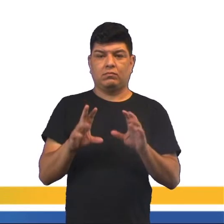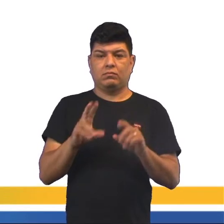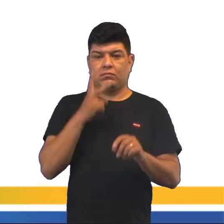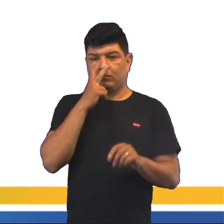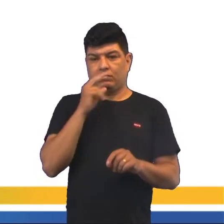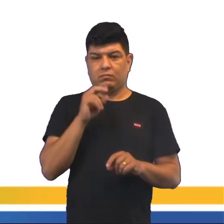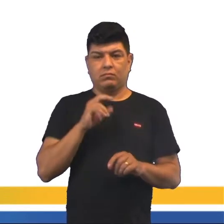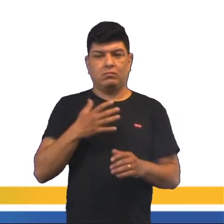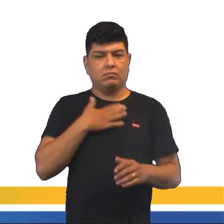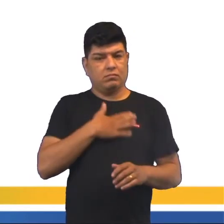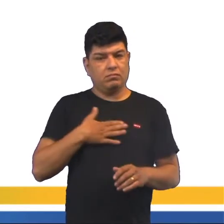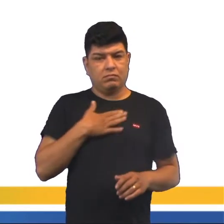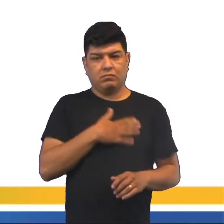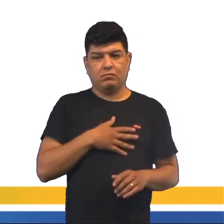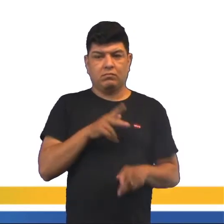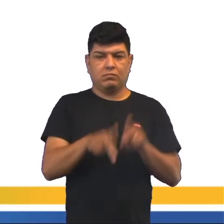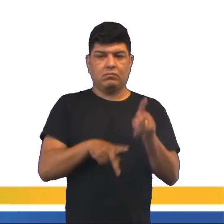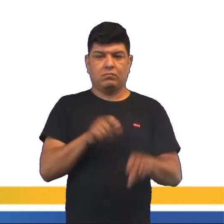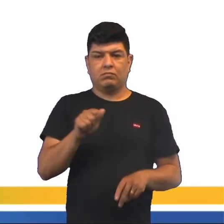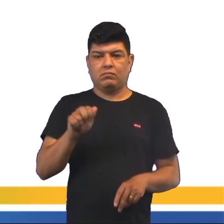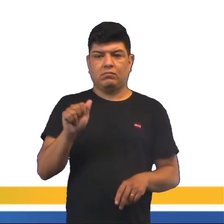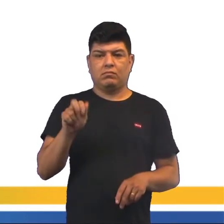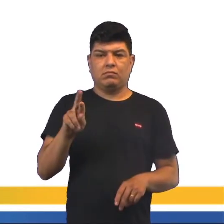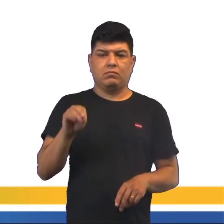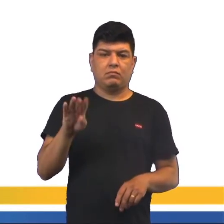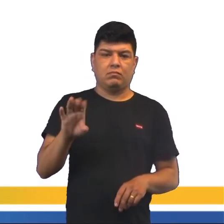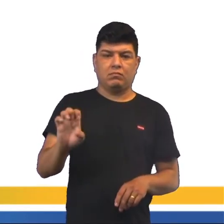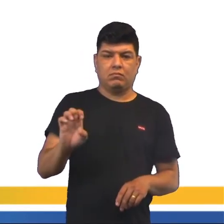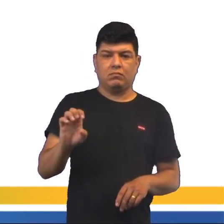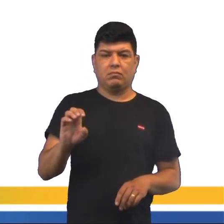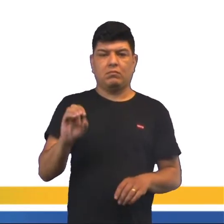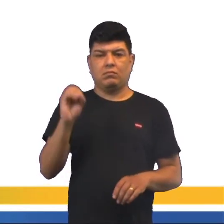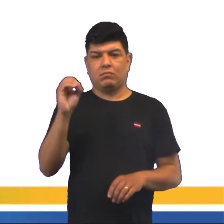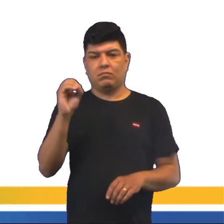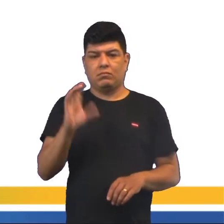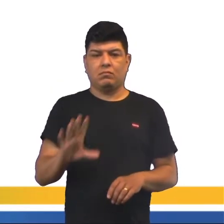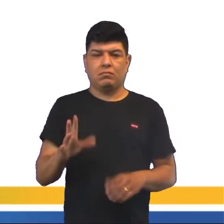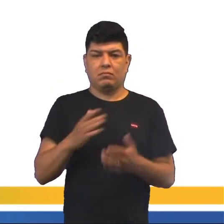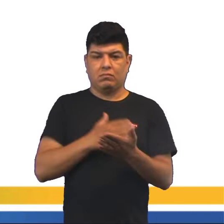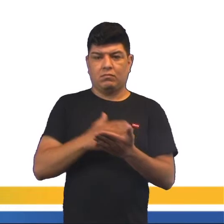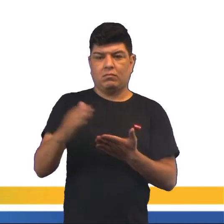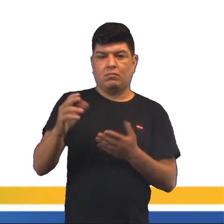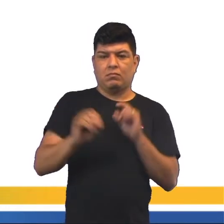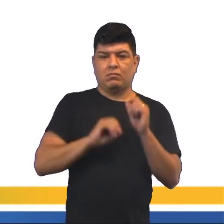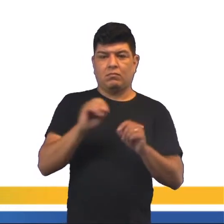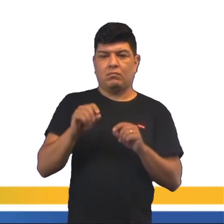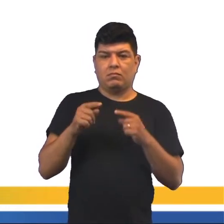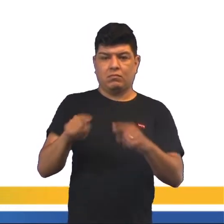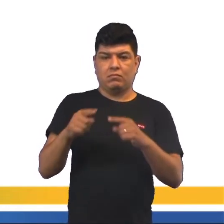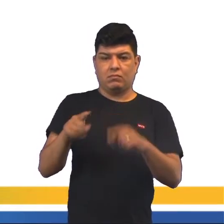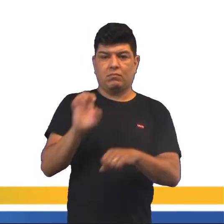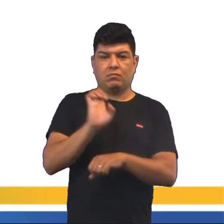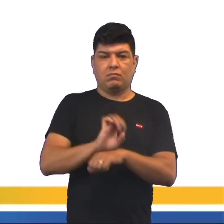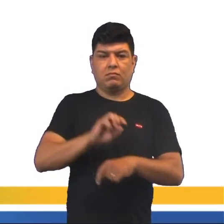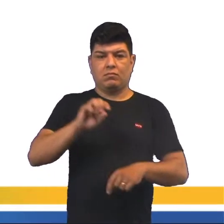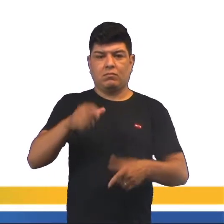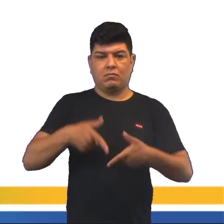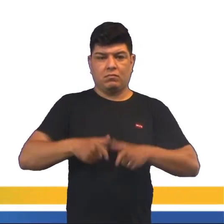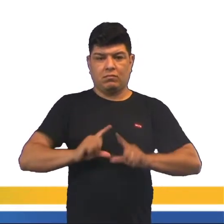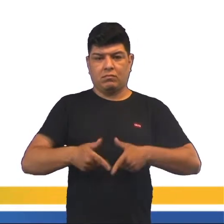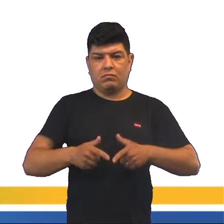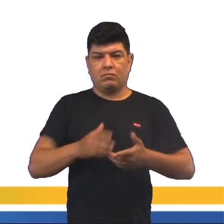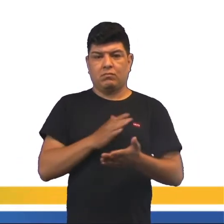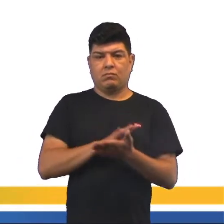Essa configuração, no entanto, não agradou os povos árabes do Oriente Médio, que iniciaram uma ofensiva contra o Estado de